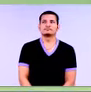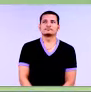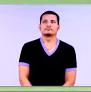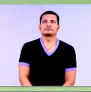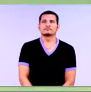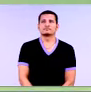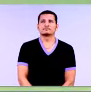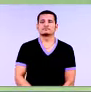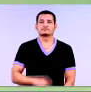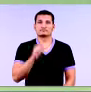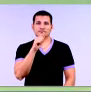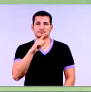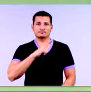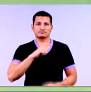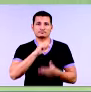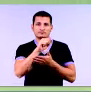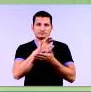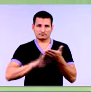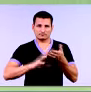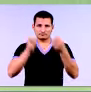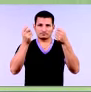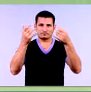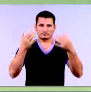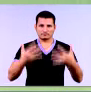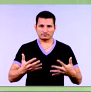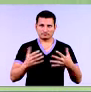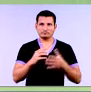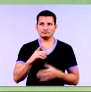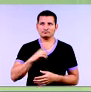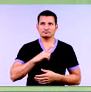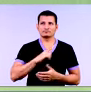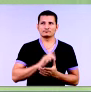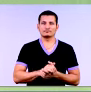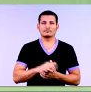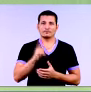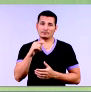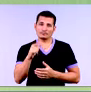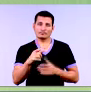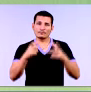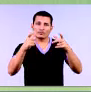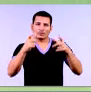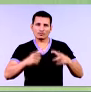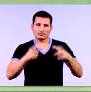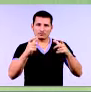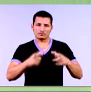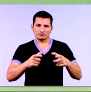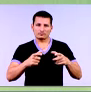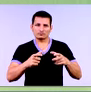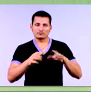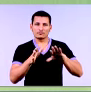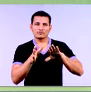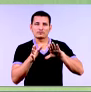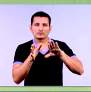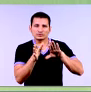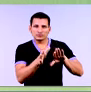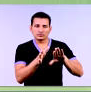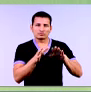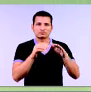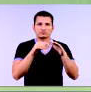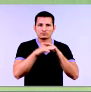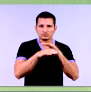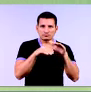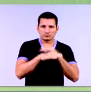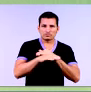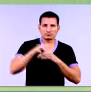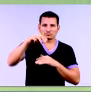Aqui nós temos um texto explicativo. Olha, uma variável é um espaço reservado na memória, que pode ser